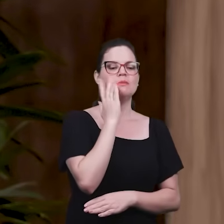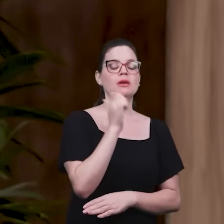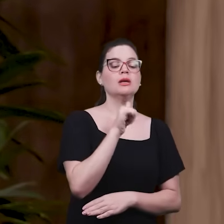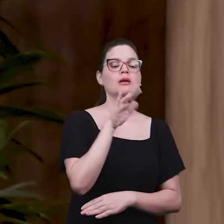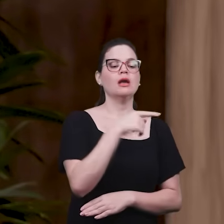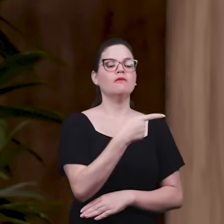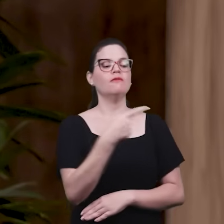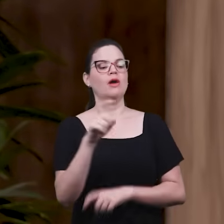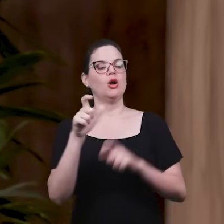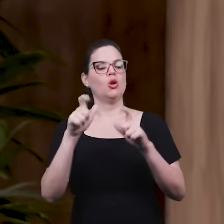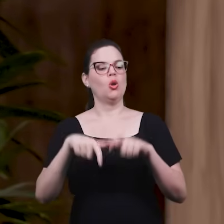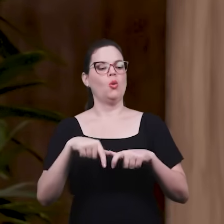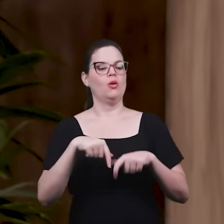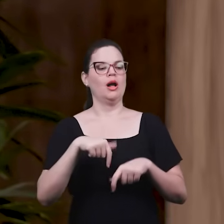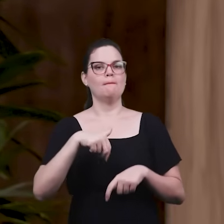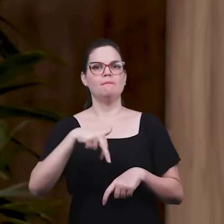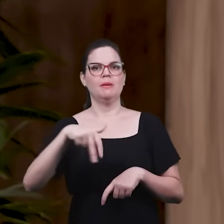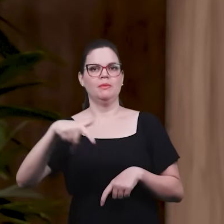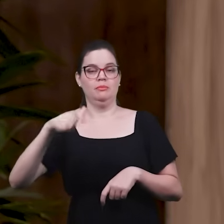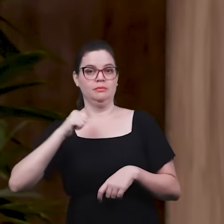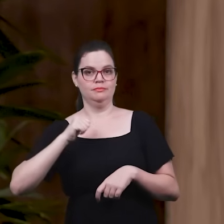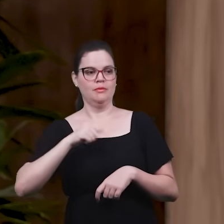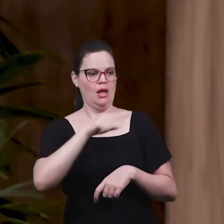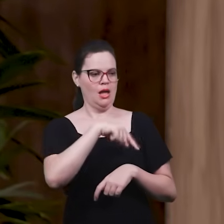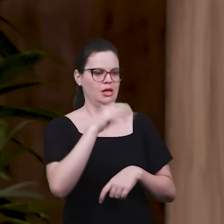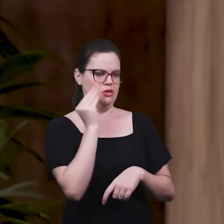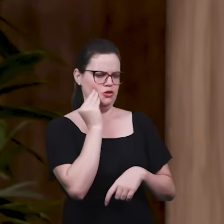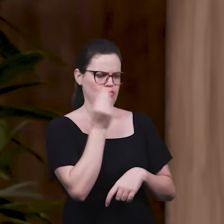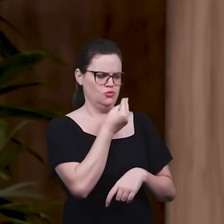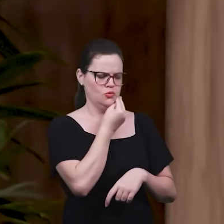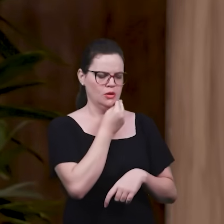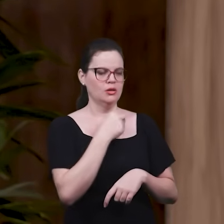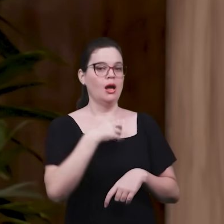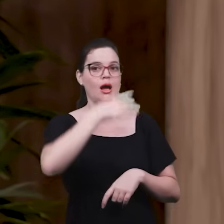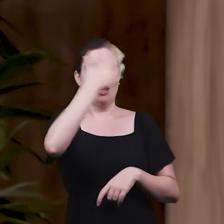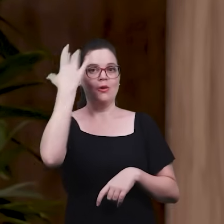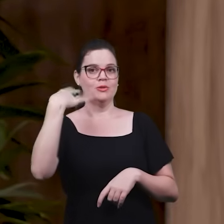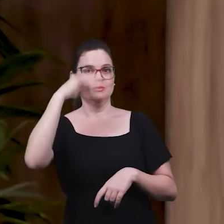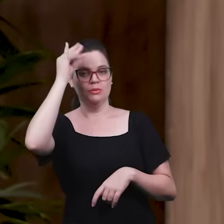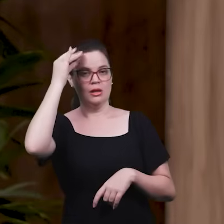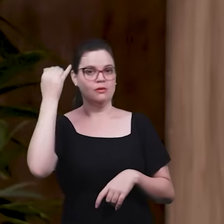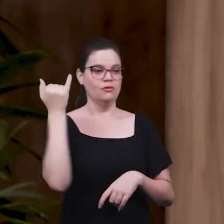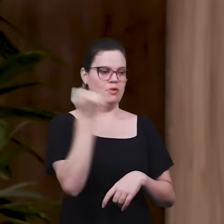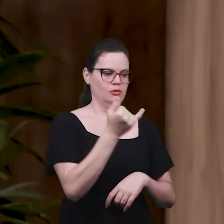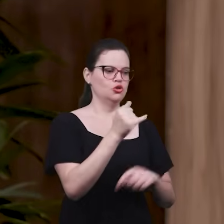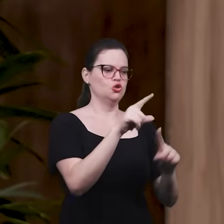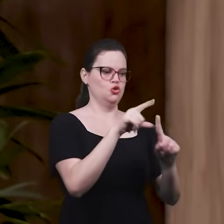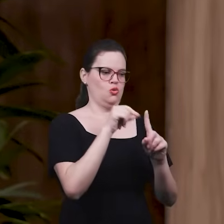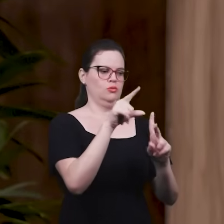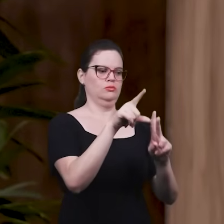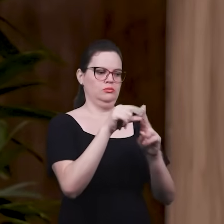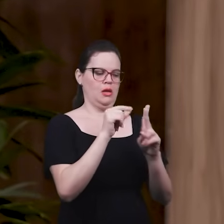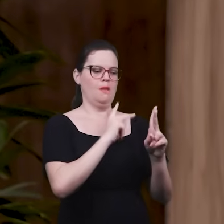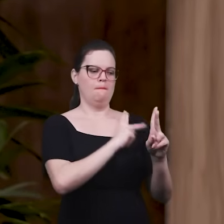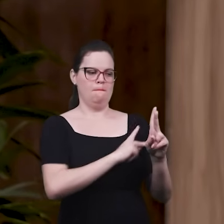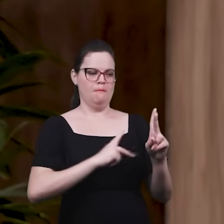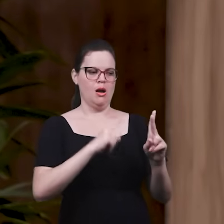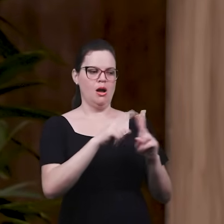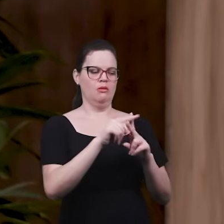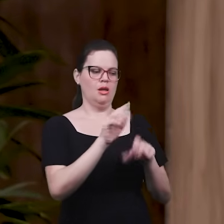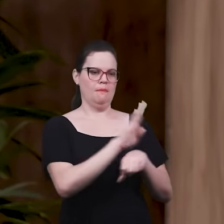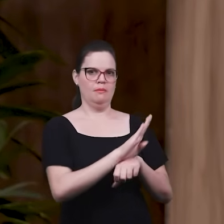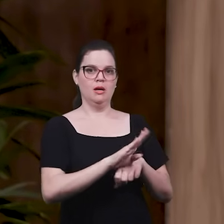Santo. Separai a Barnabé e a Saulo. E eles continuaram orando. Aí o versículo seguinte diz assim, e orando